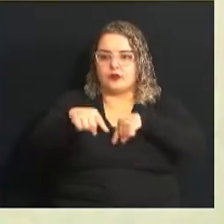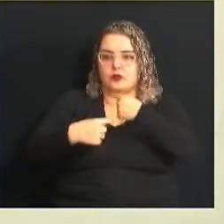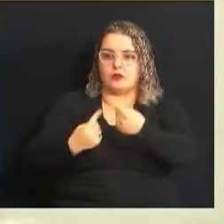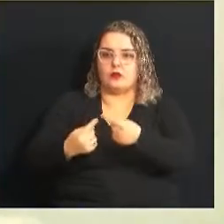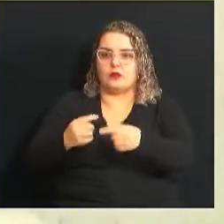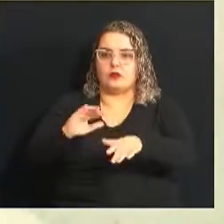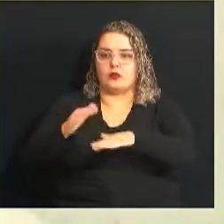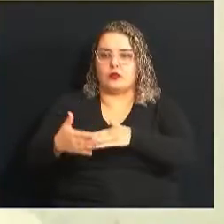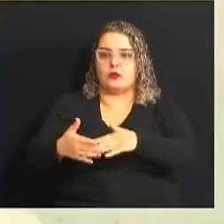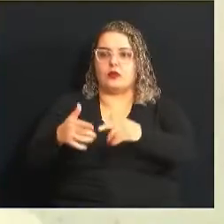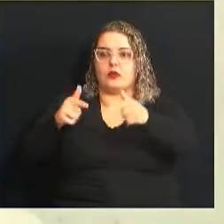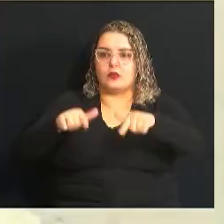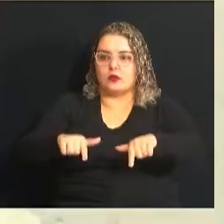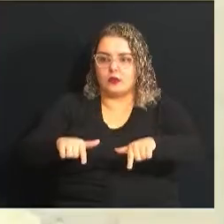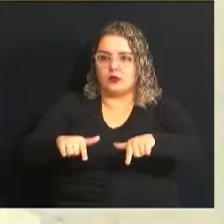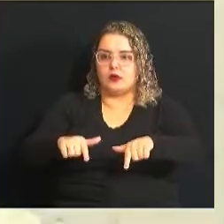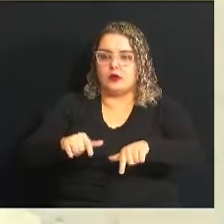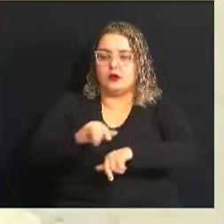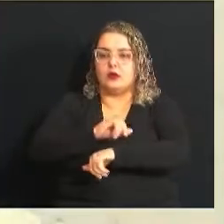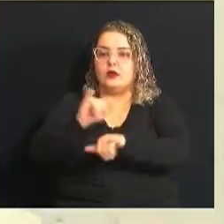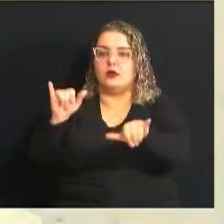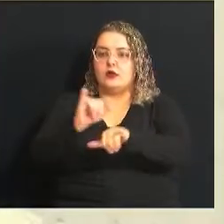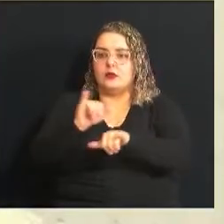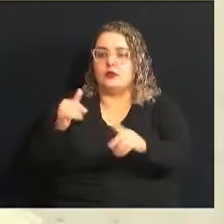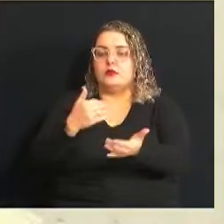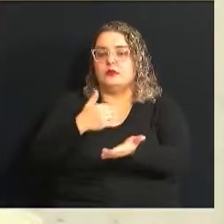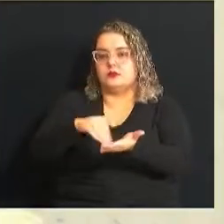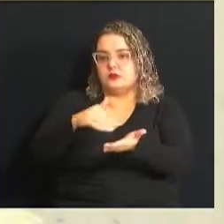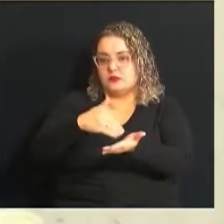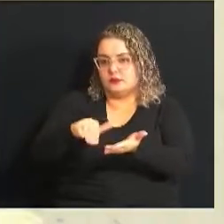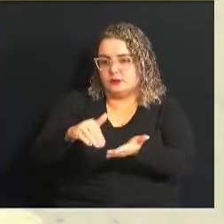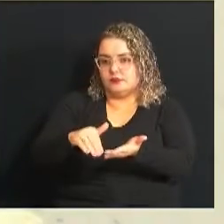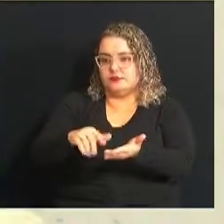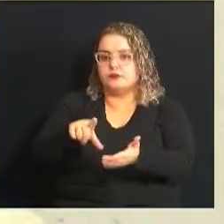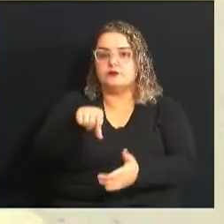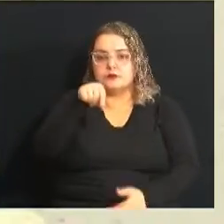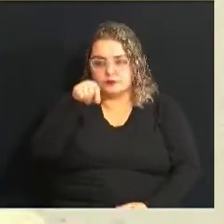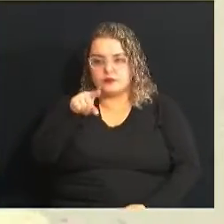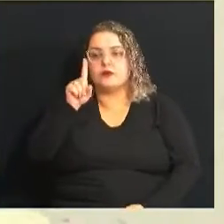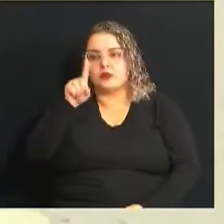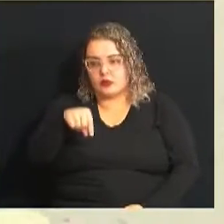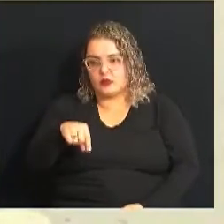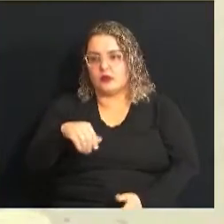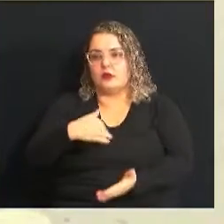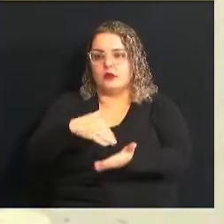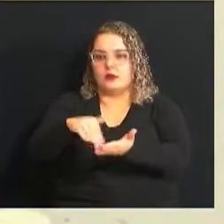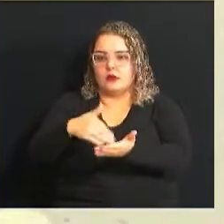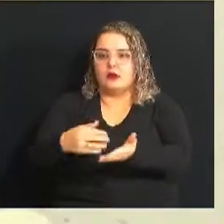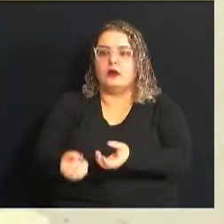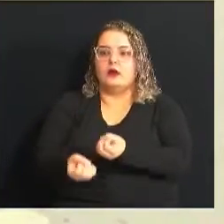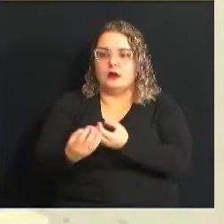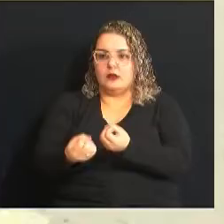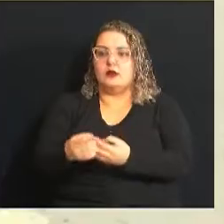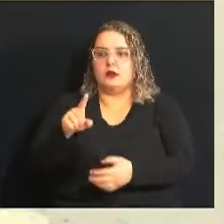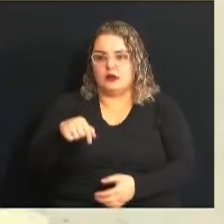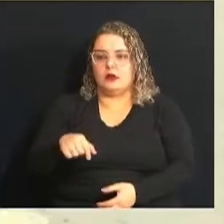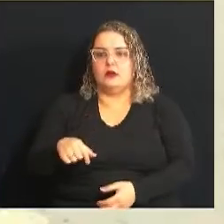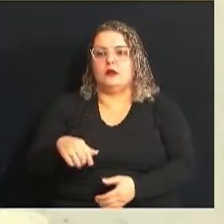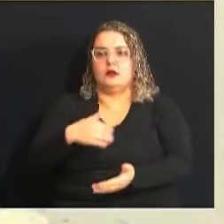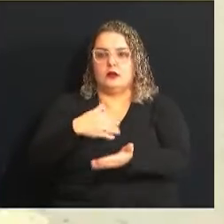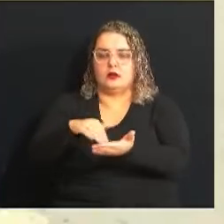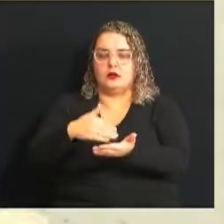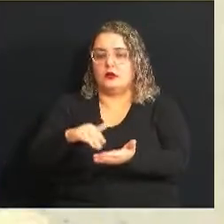ponto será previamente informado pela Secretaria. A escolha é da Secretaria e a informação vem da Secretaria. Nós não temos a